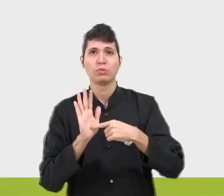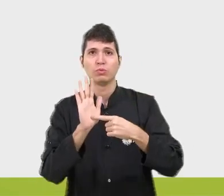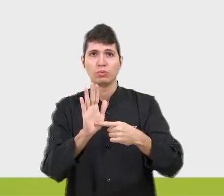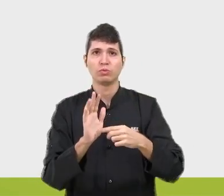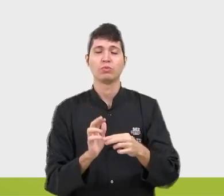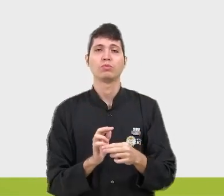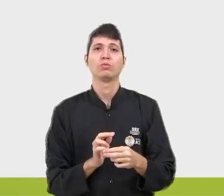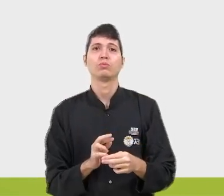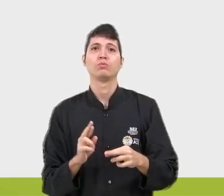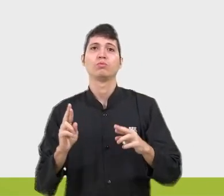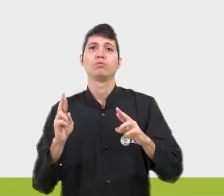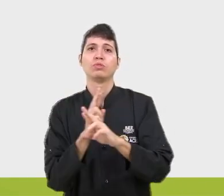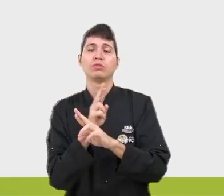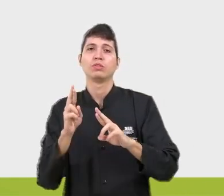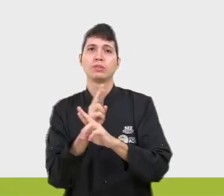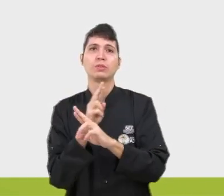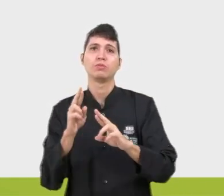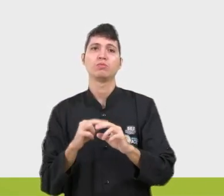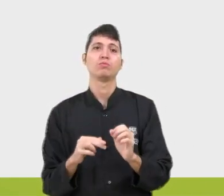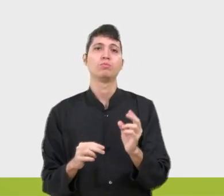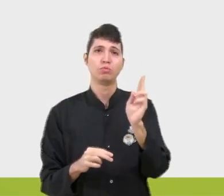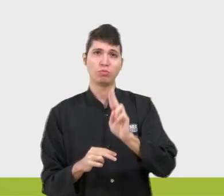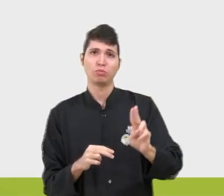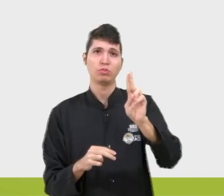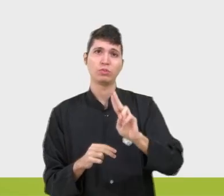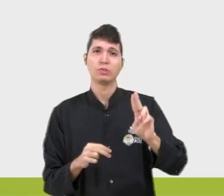Relativos, o quais, as quais, né? Vocês podem